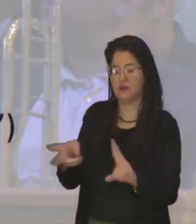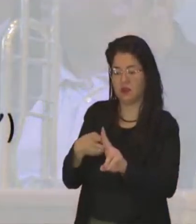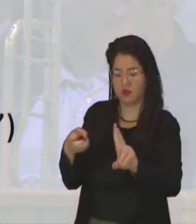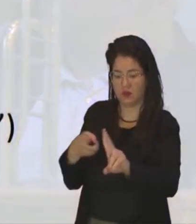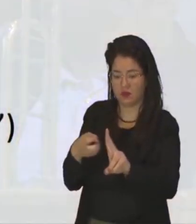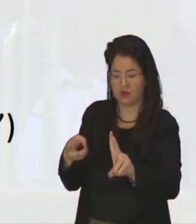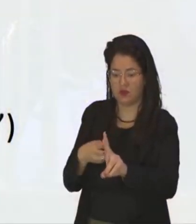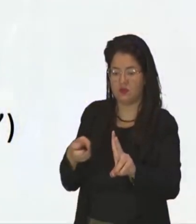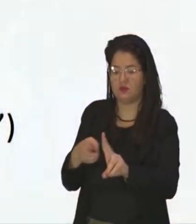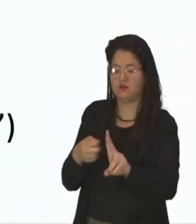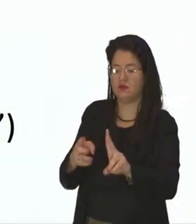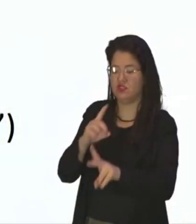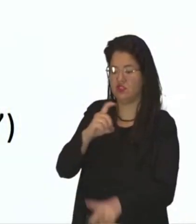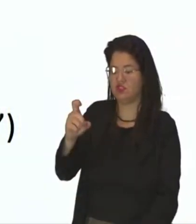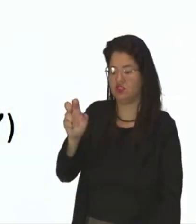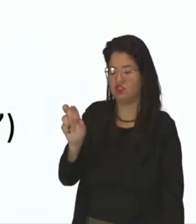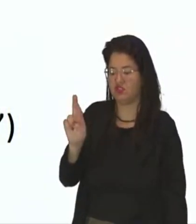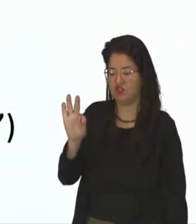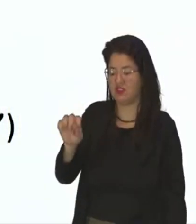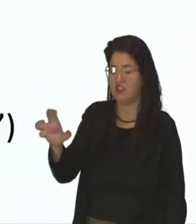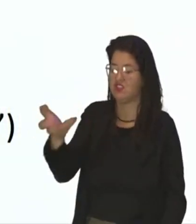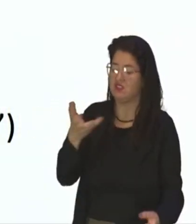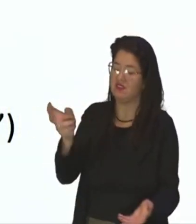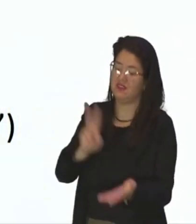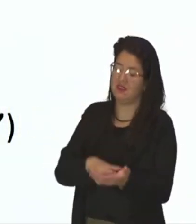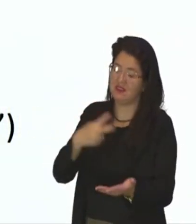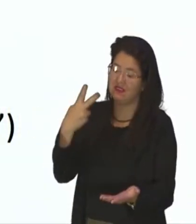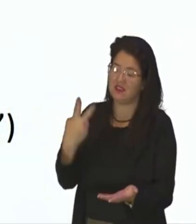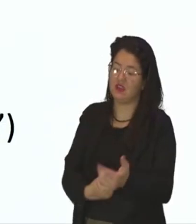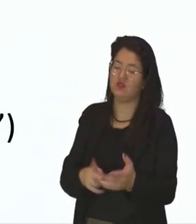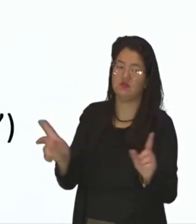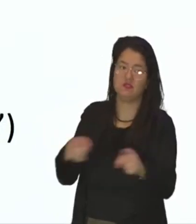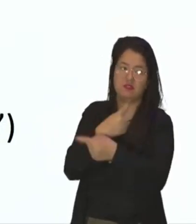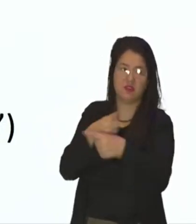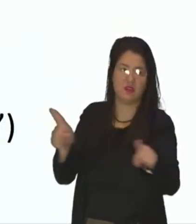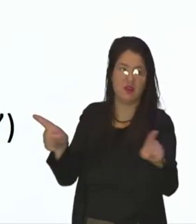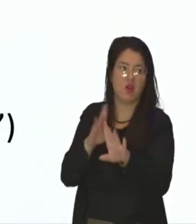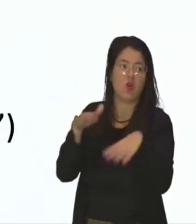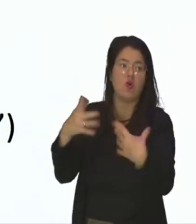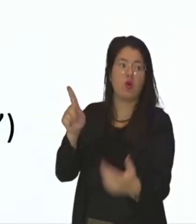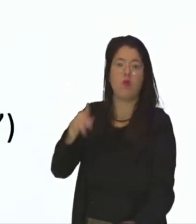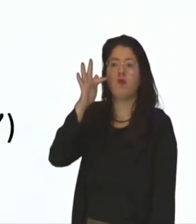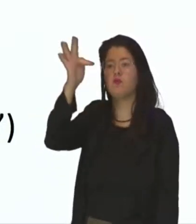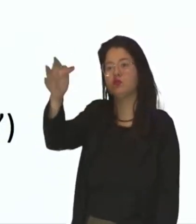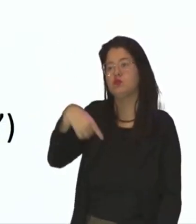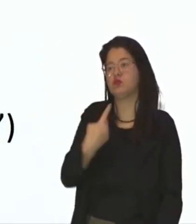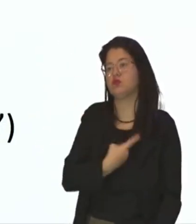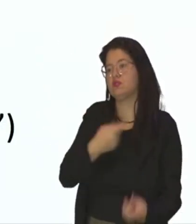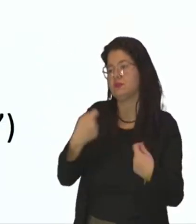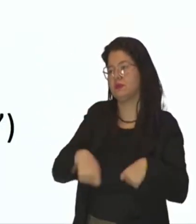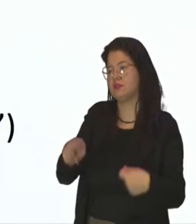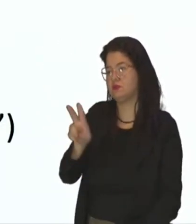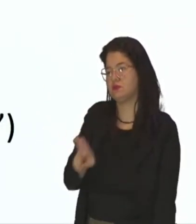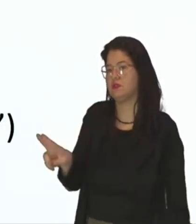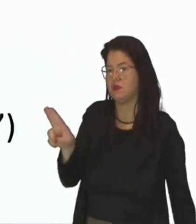indígena, xerente, quis traduzir o hino, seguirei ao meu bom mestre. E aí, qual é o futuro que